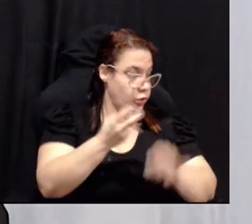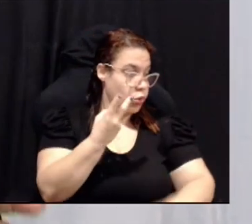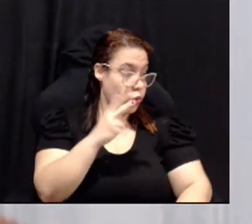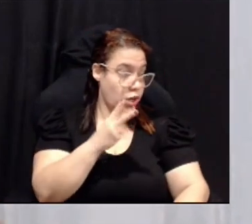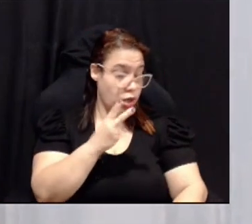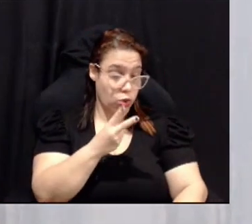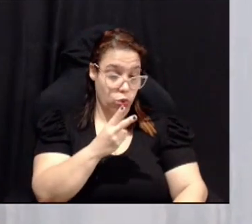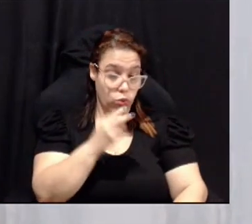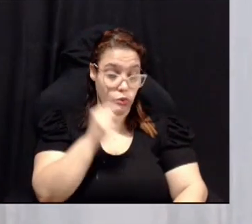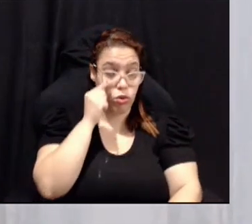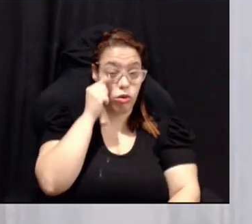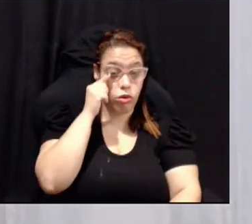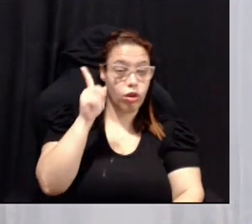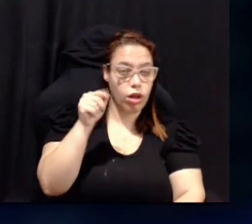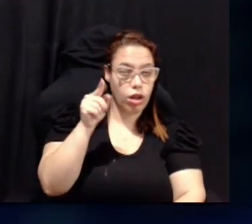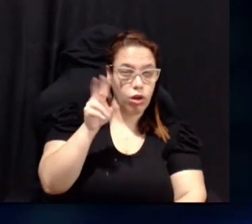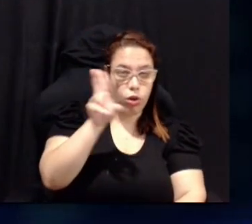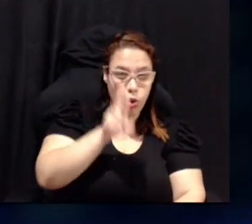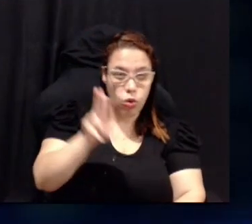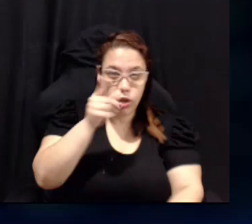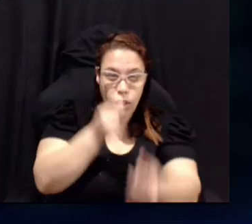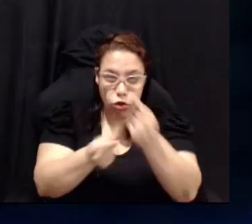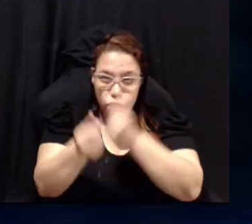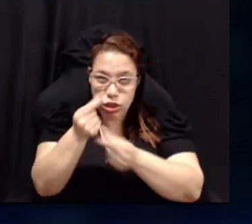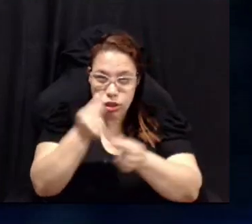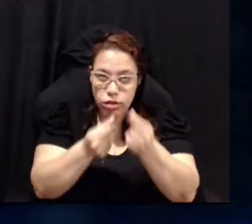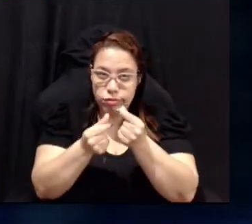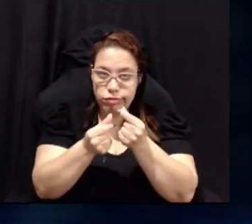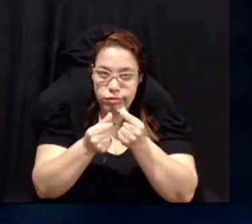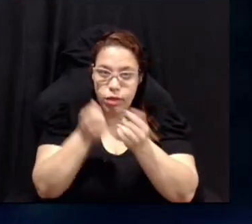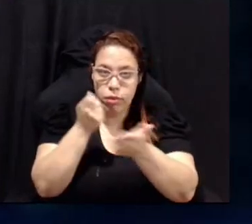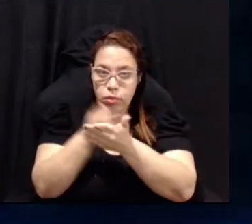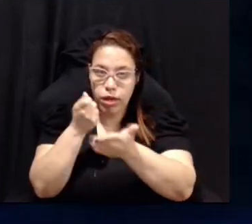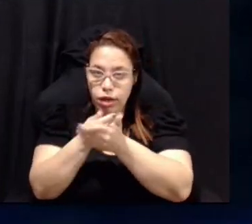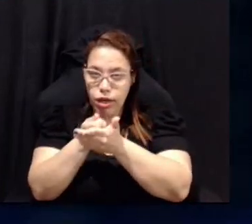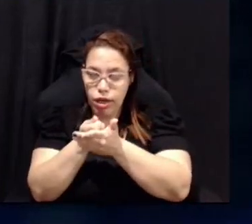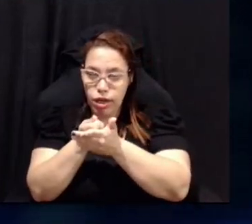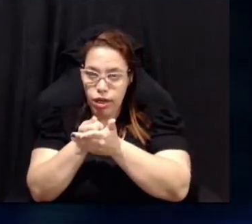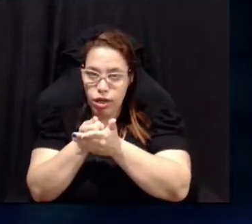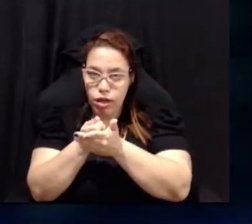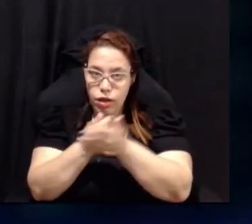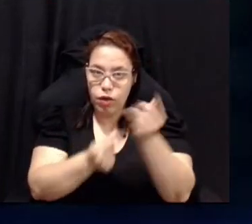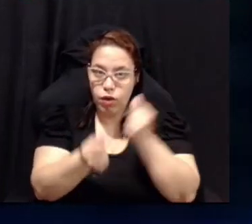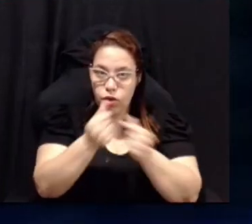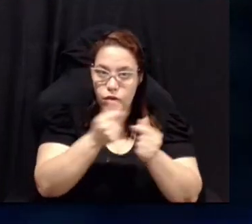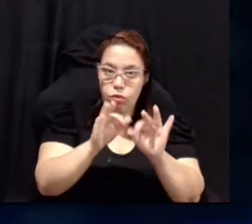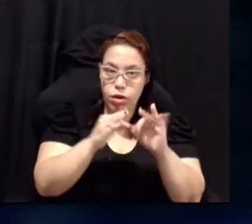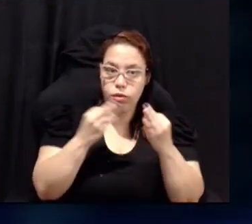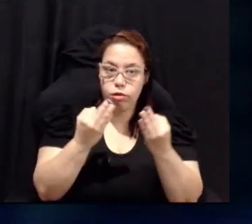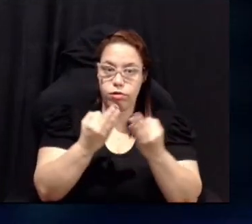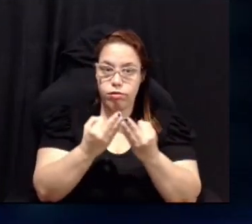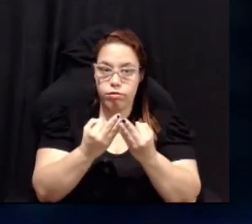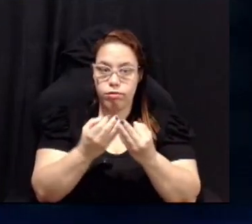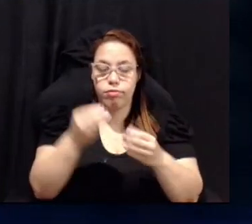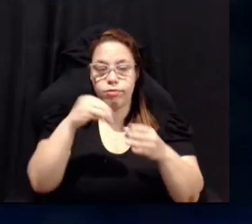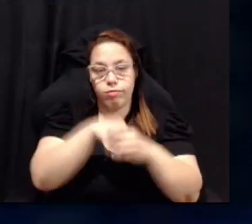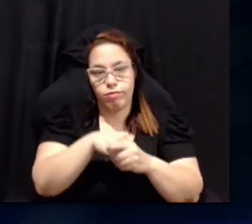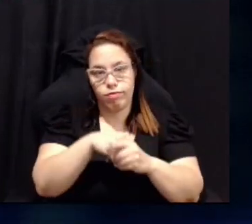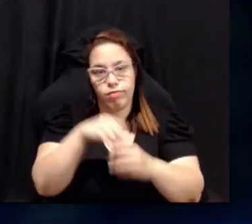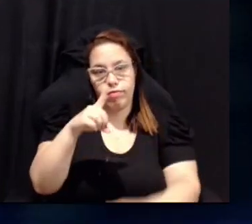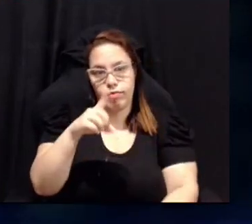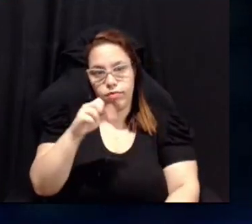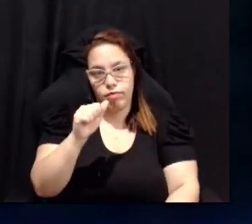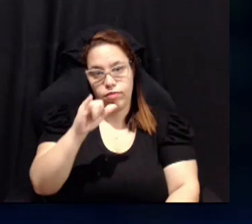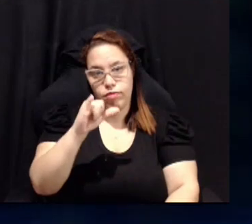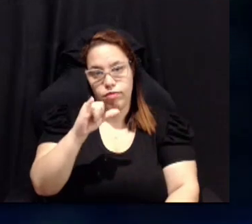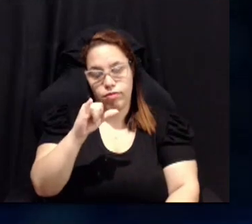é usar o dinheiro para pagar uma conta, o dinheiro do orçamento familiar para entrar no day trade. O terceiro é